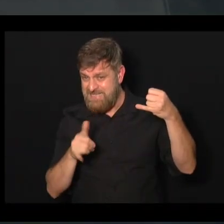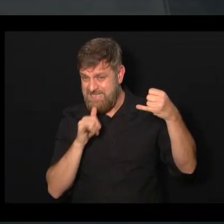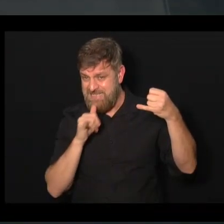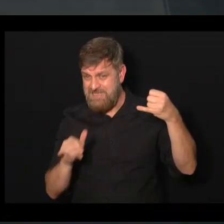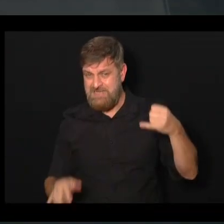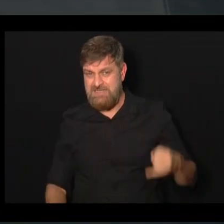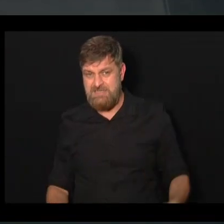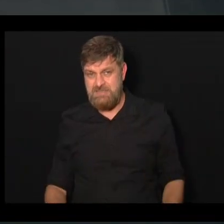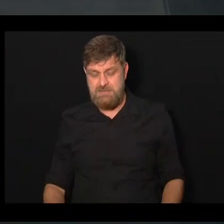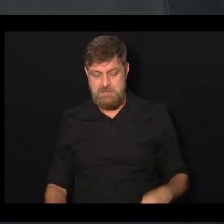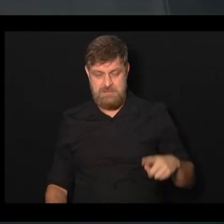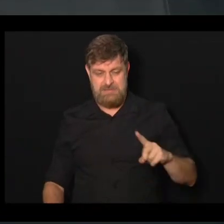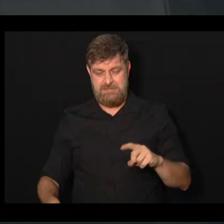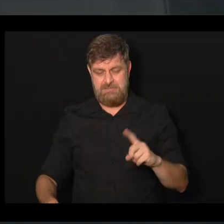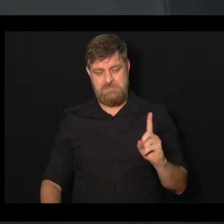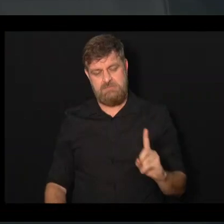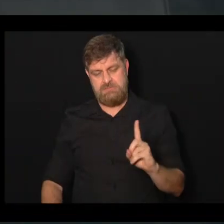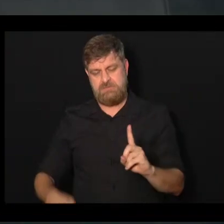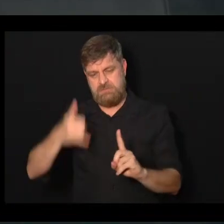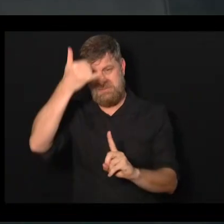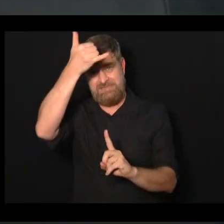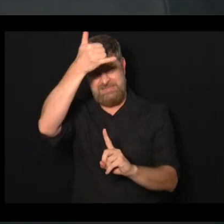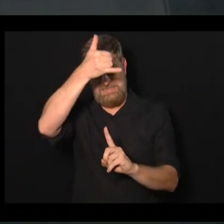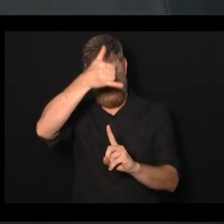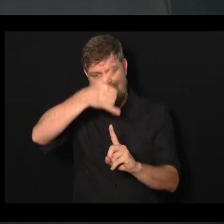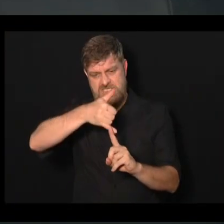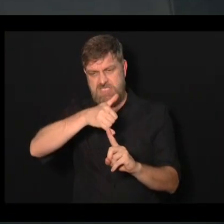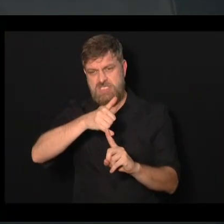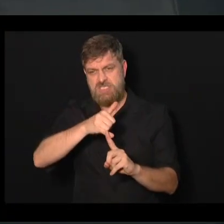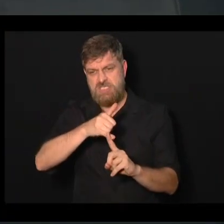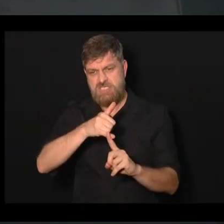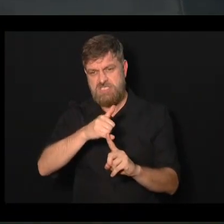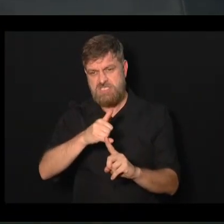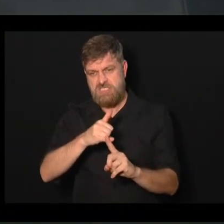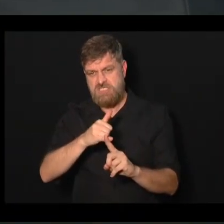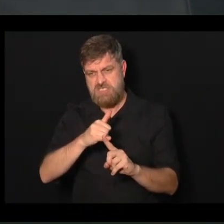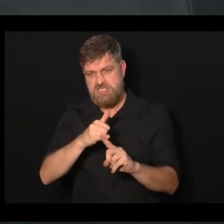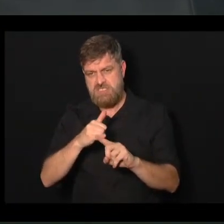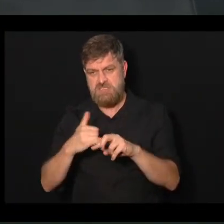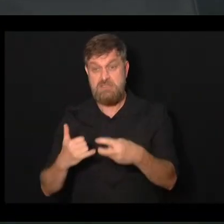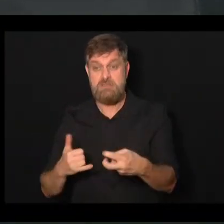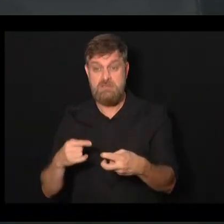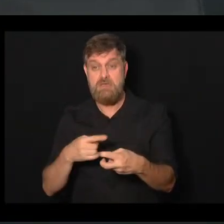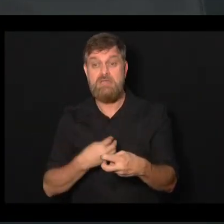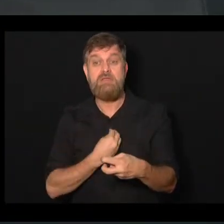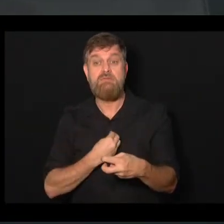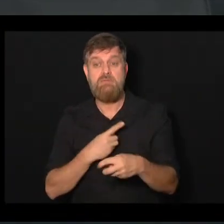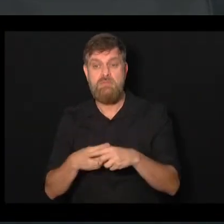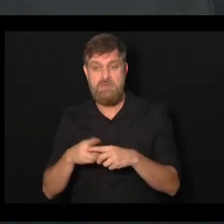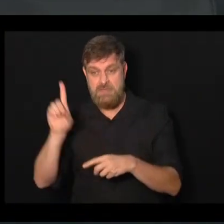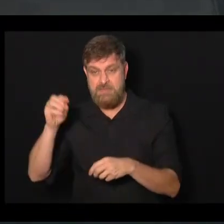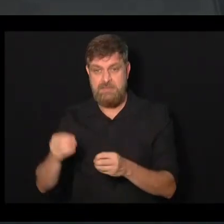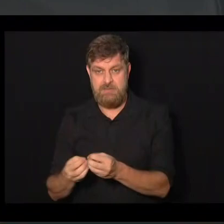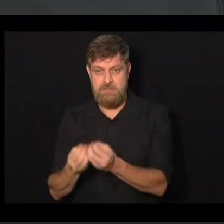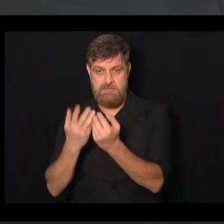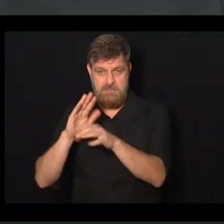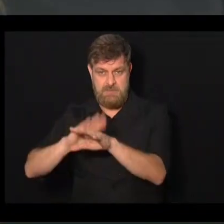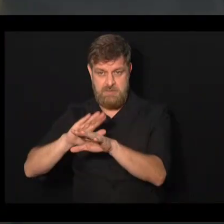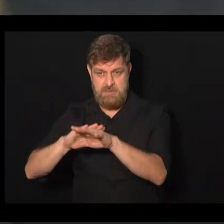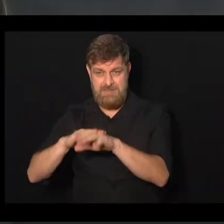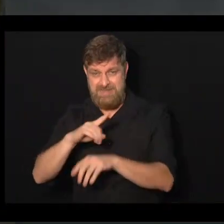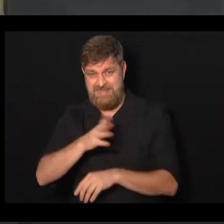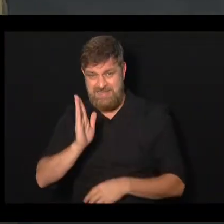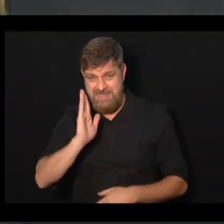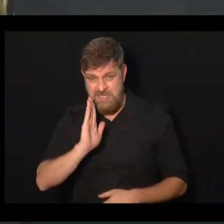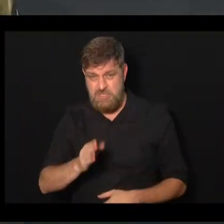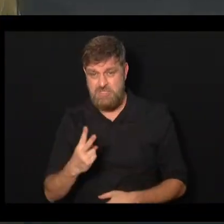praticamente ele trocou esse menino. Esse menino está aqui, milagre de Deus. Esse menino já fez 10